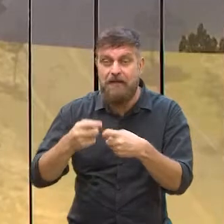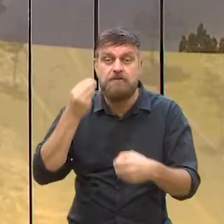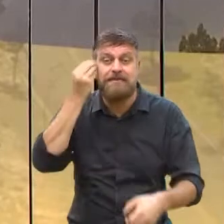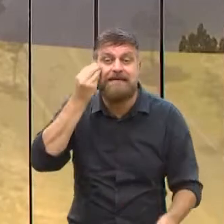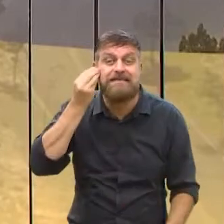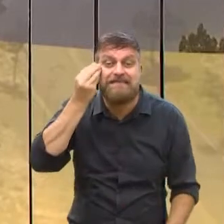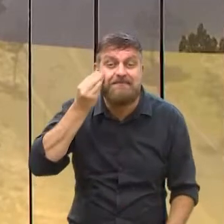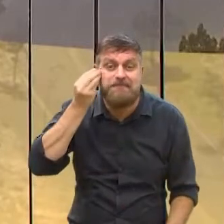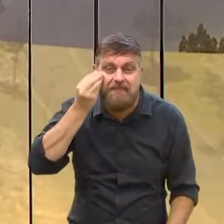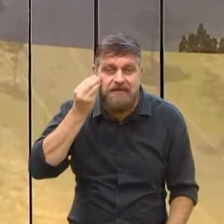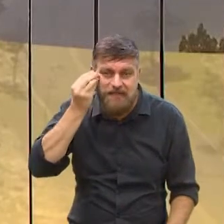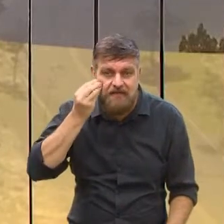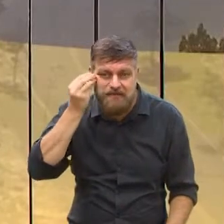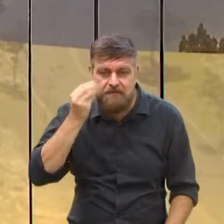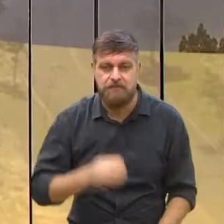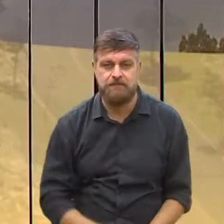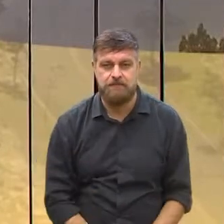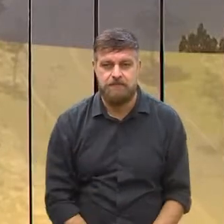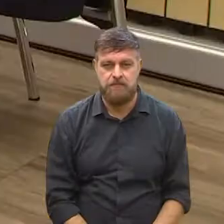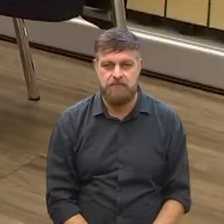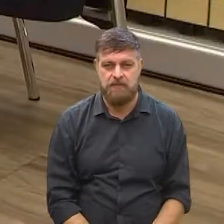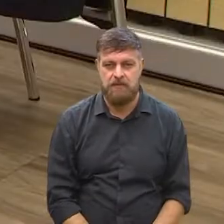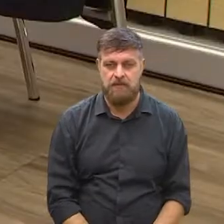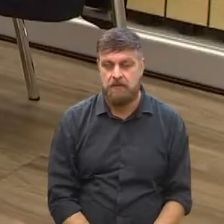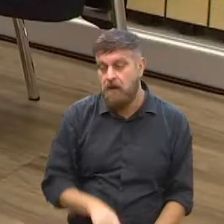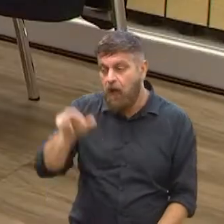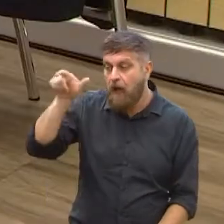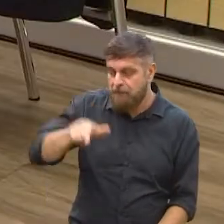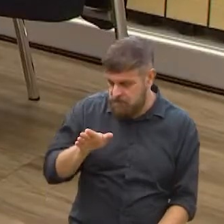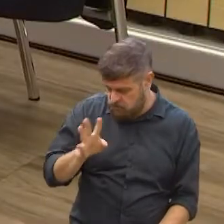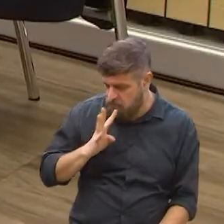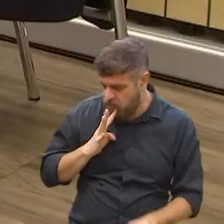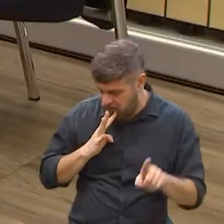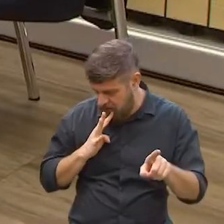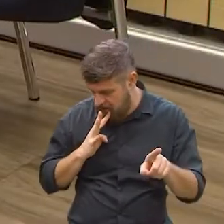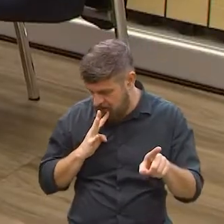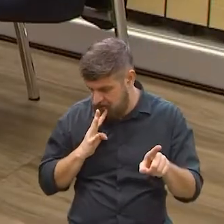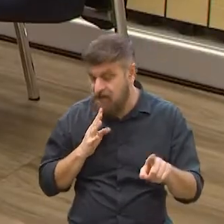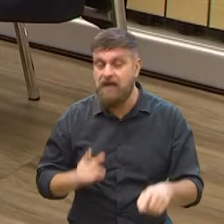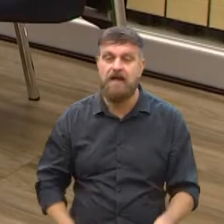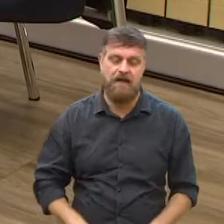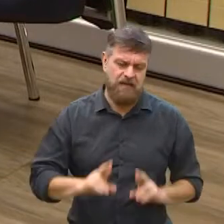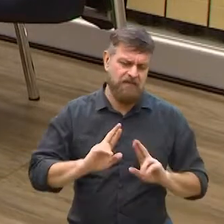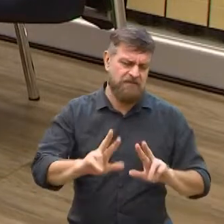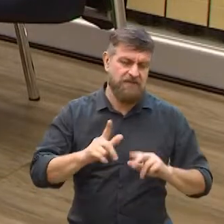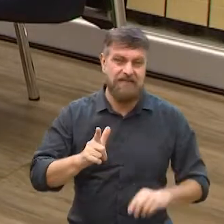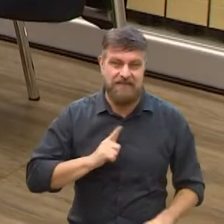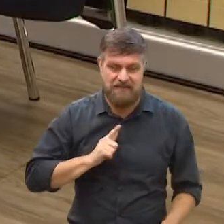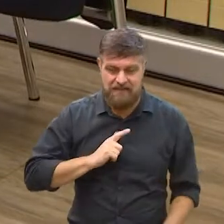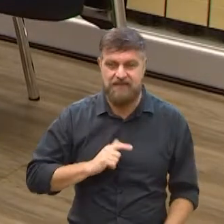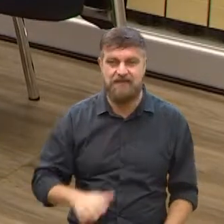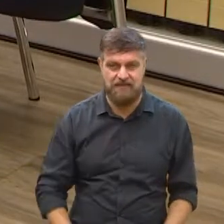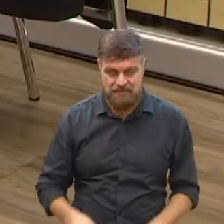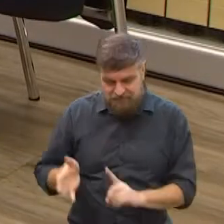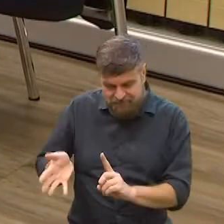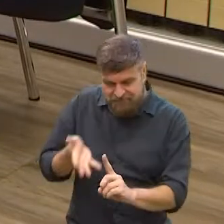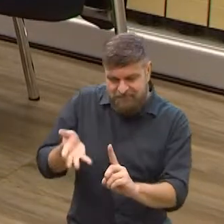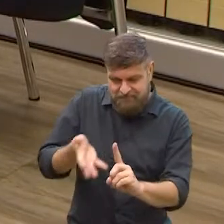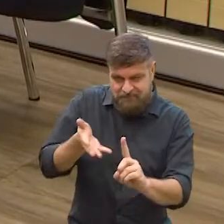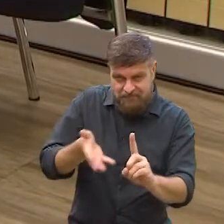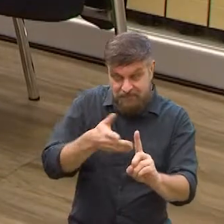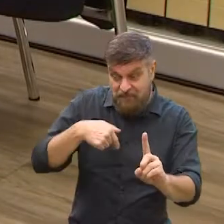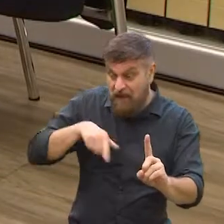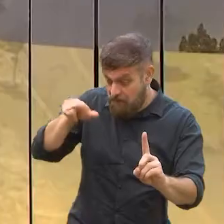coisa importante. Né? Ter indicação, alguém que já tenha feito, isso faz diferença, não faz? Sempre vai ter